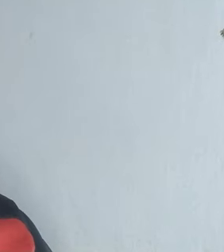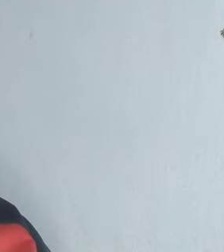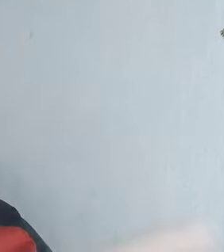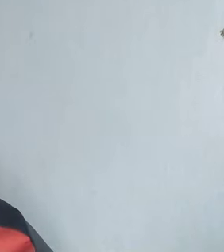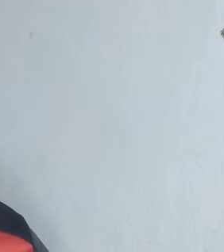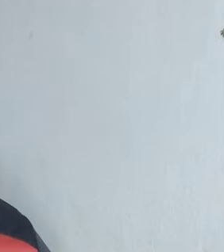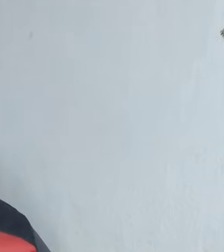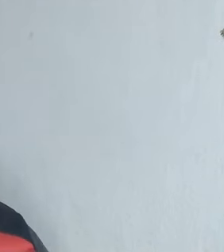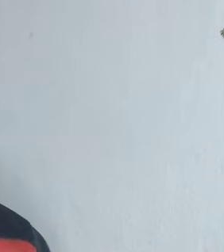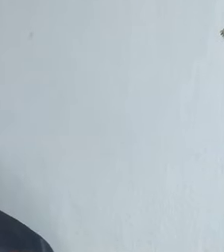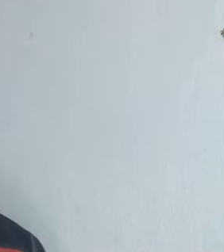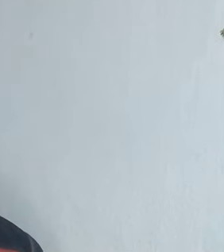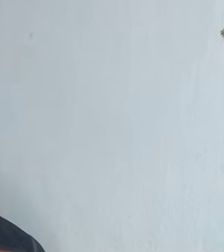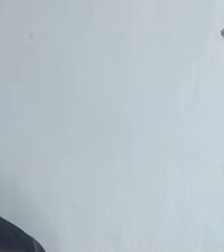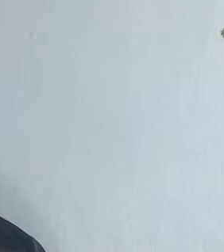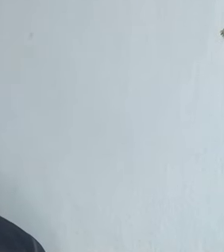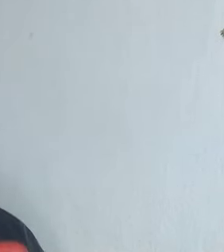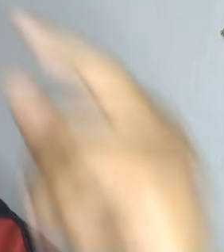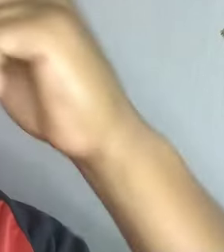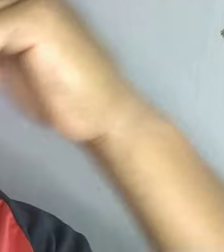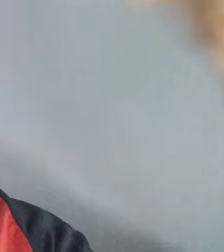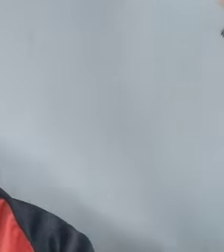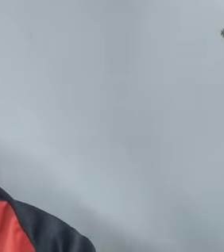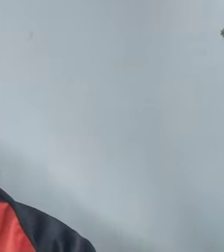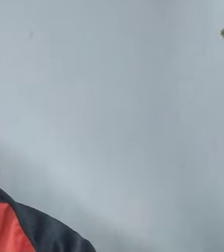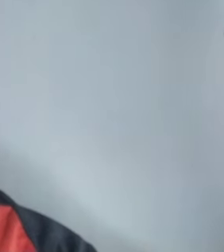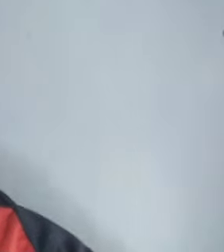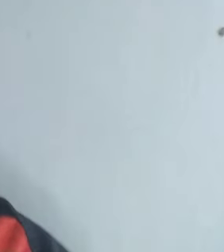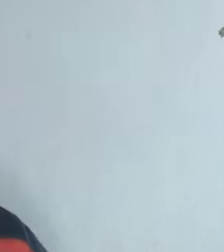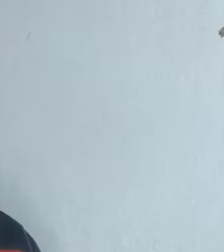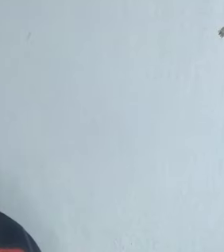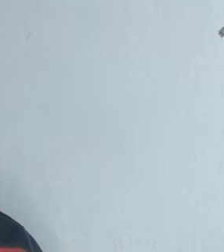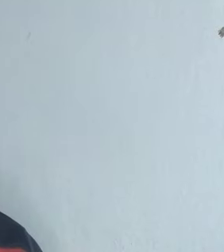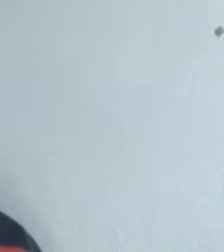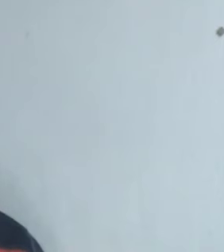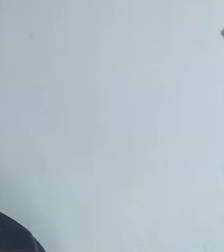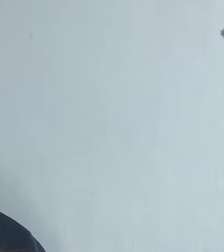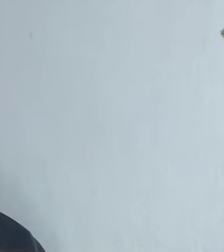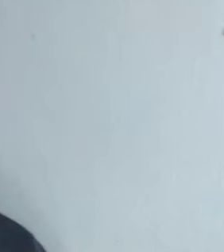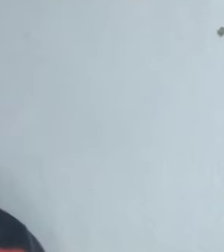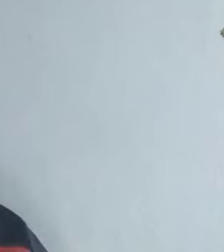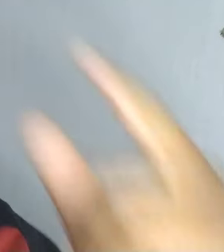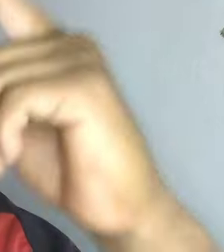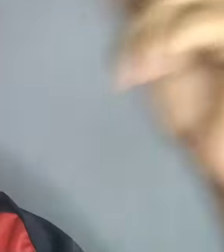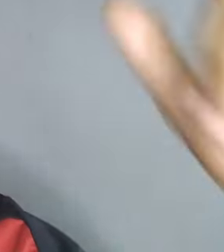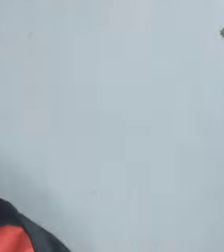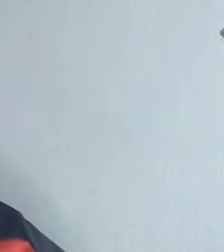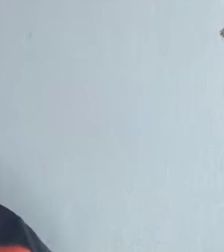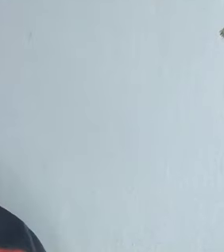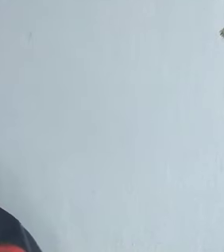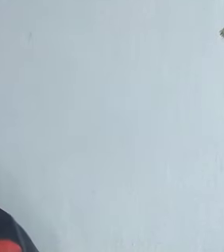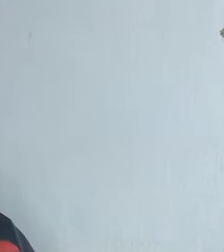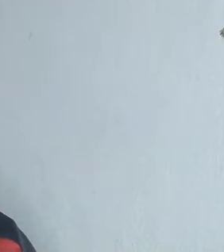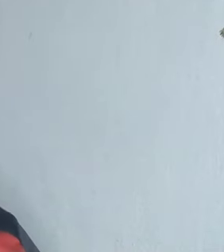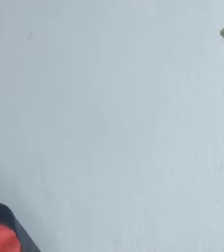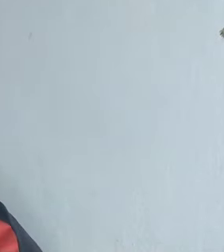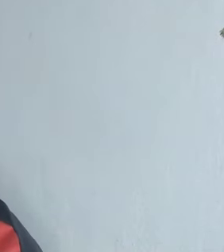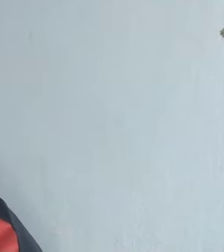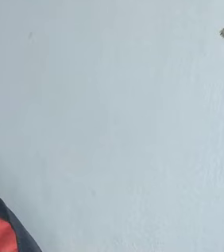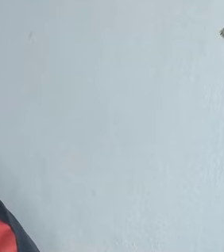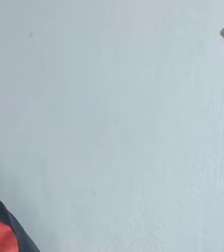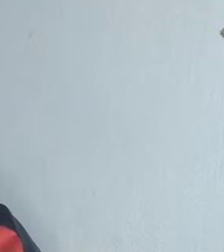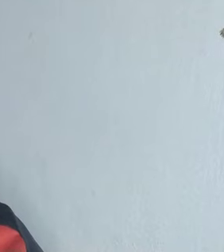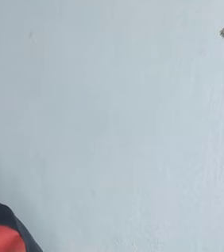todo o processo anulado né então um a consciência reflexão tu não